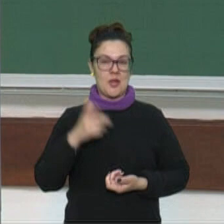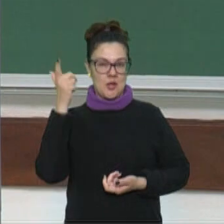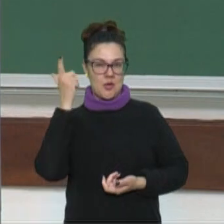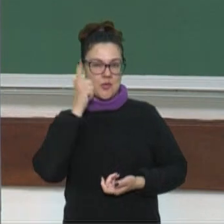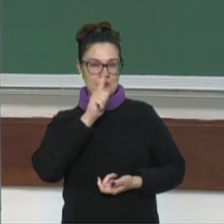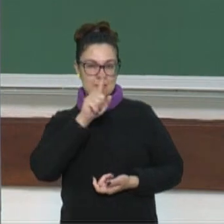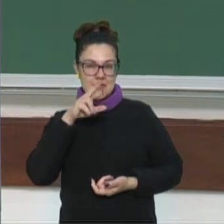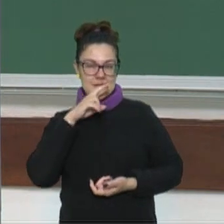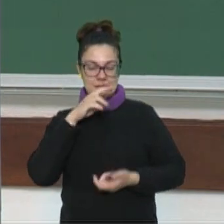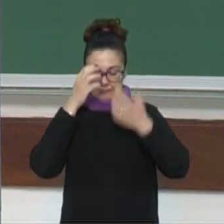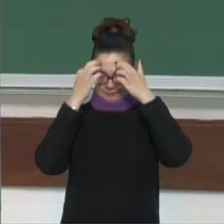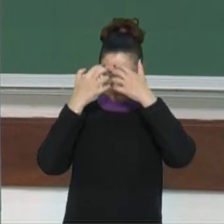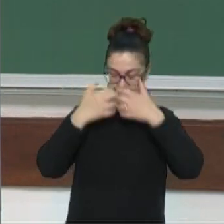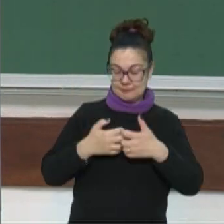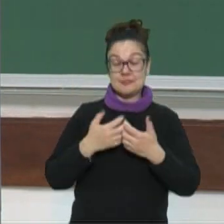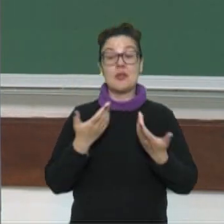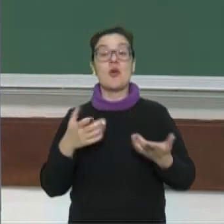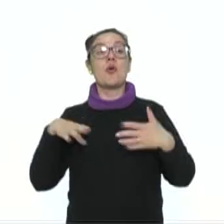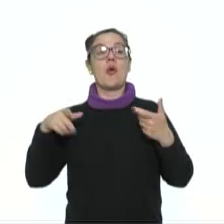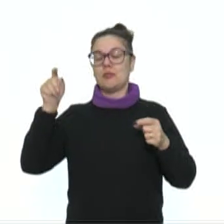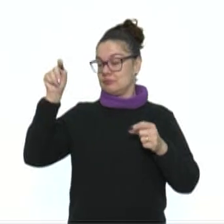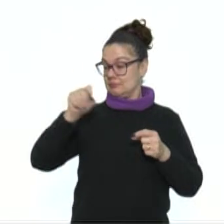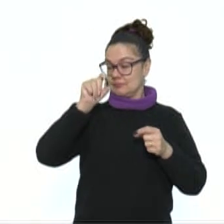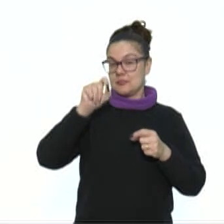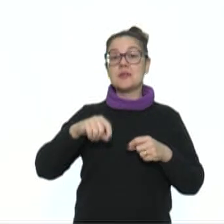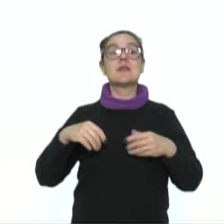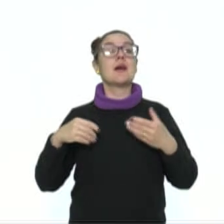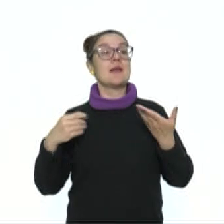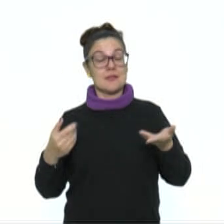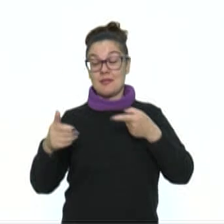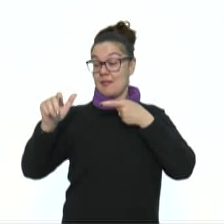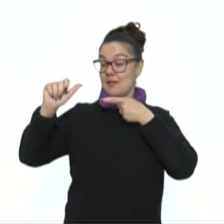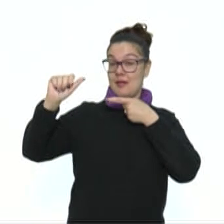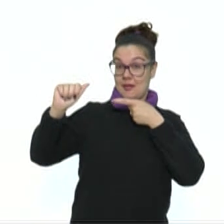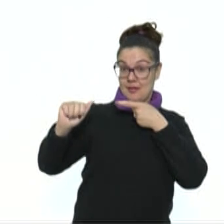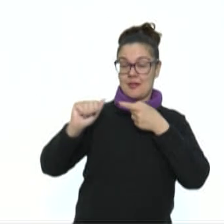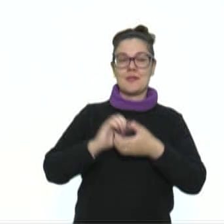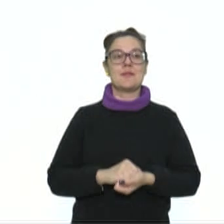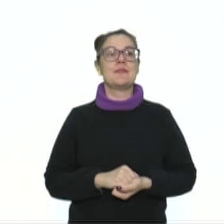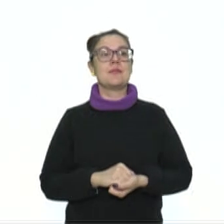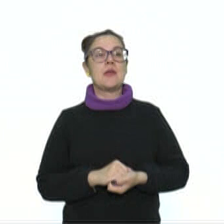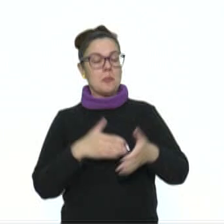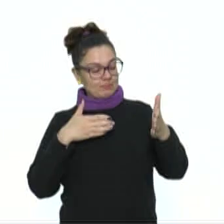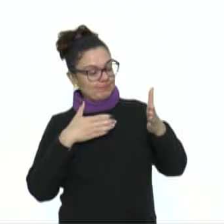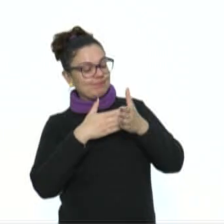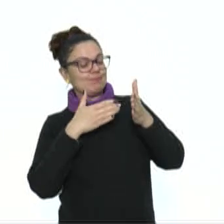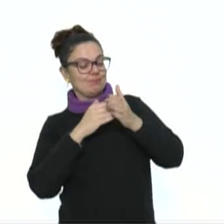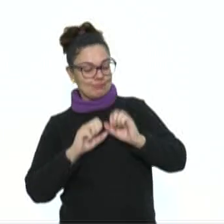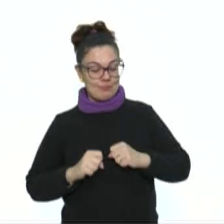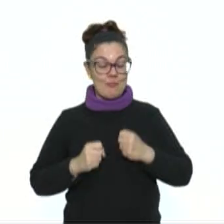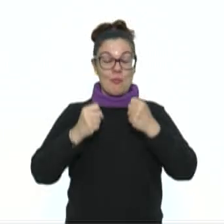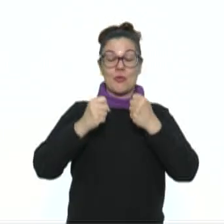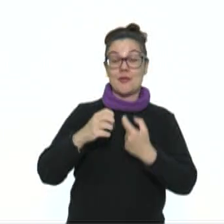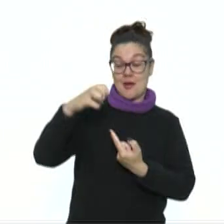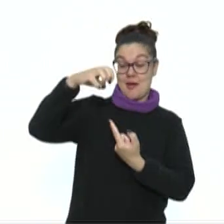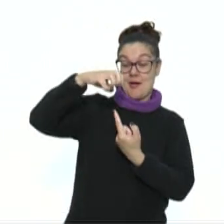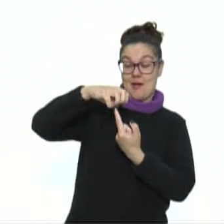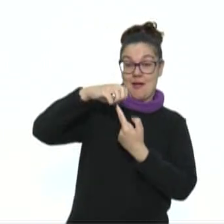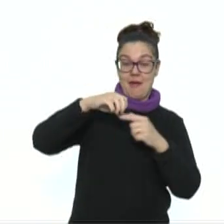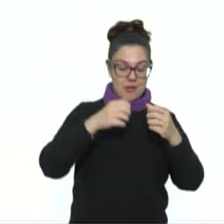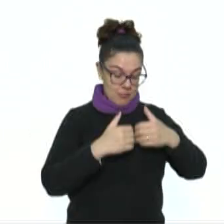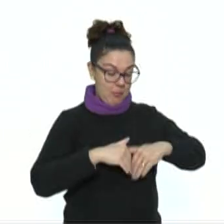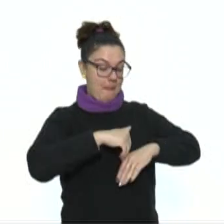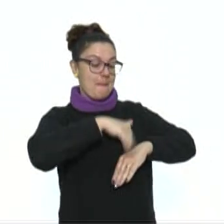Conseguiram pensar e responder? A alternativa correta dessa é a letra A. A limitação do poder do rei e o aumento do poder